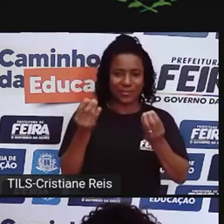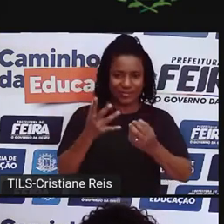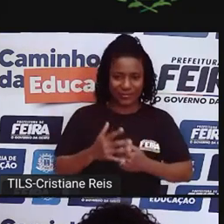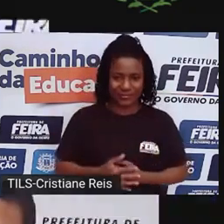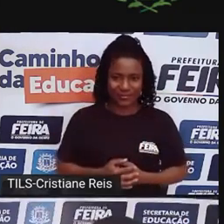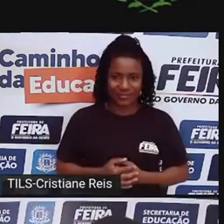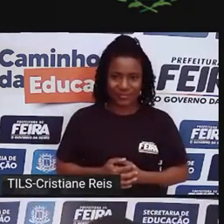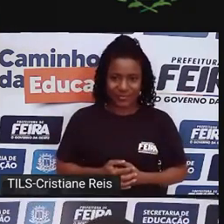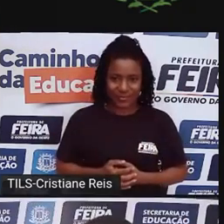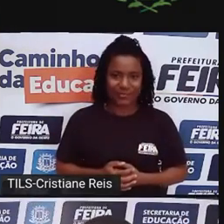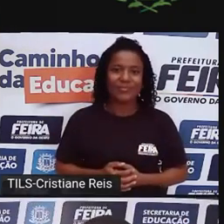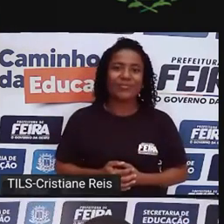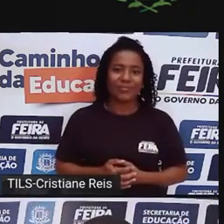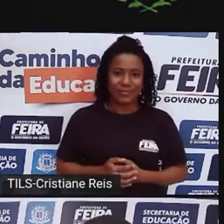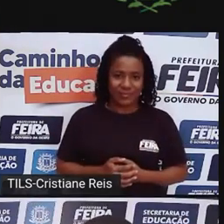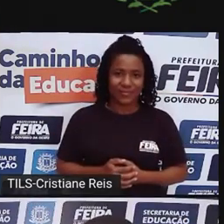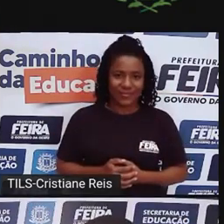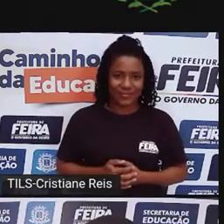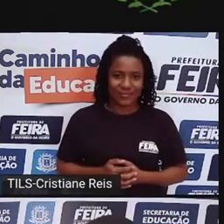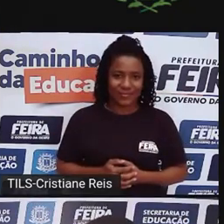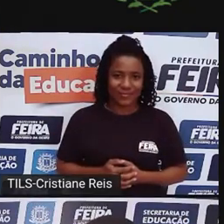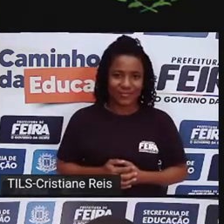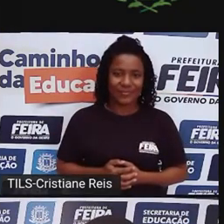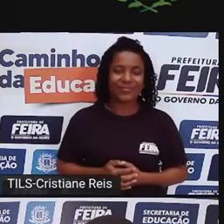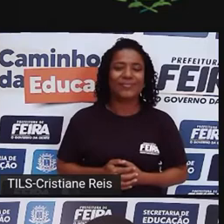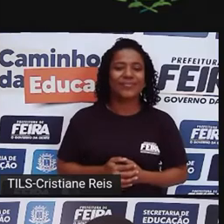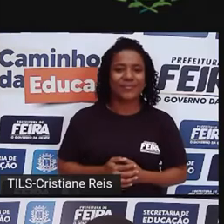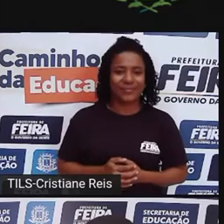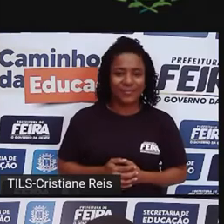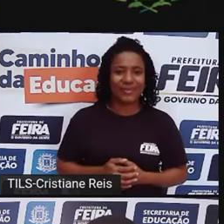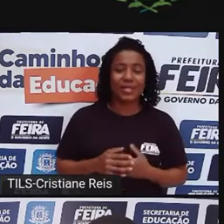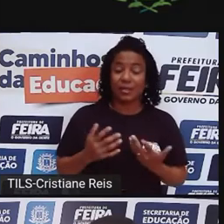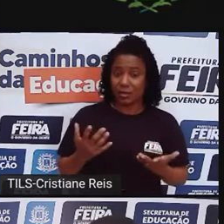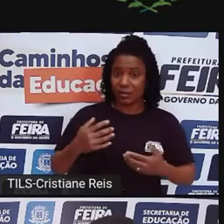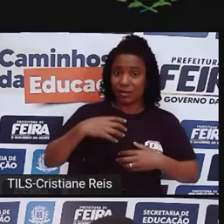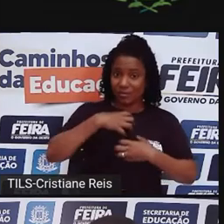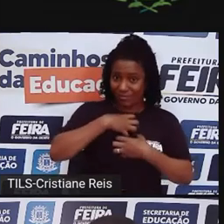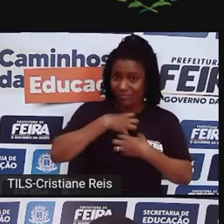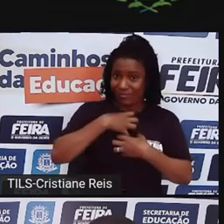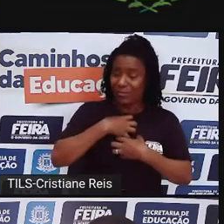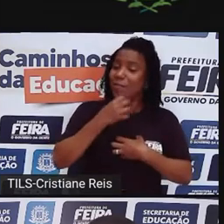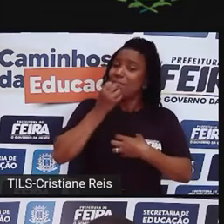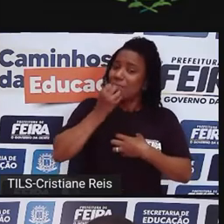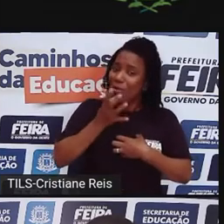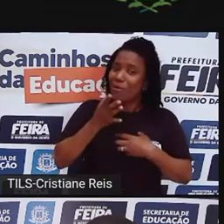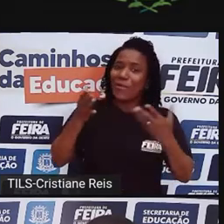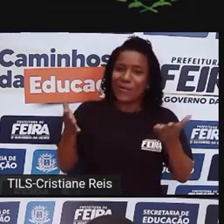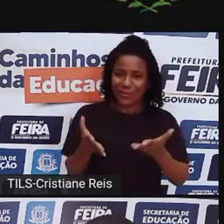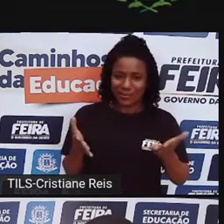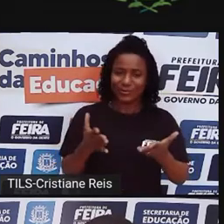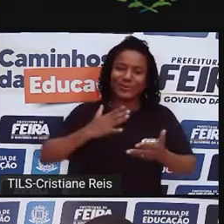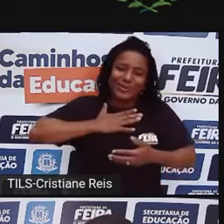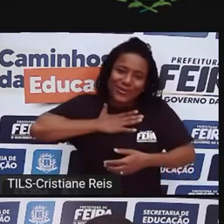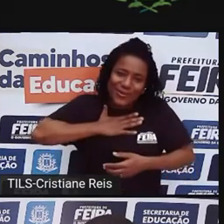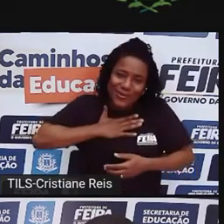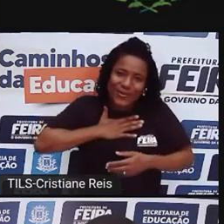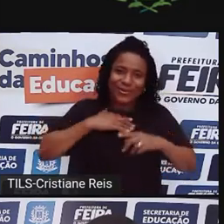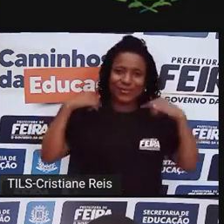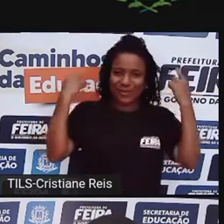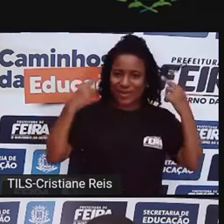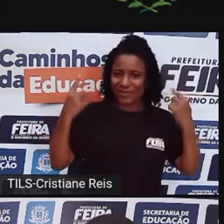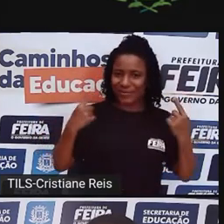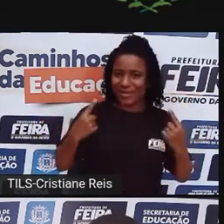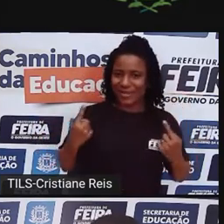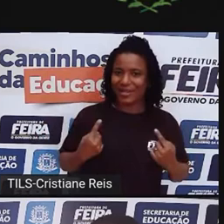Bom, atualmente a relação que eu tenho com o meu cabelo é muito boa. Eu gosto de estar sempre inovando